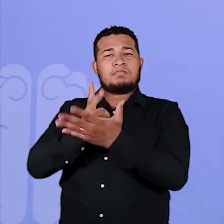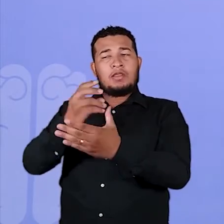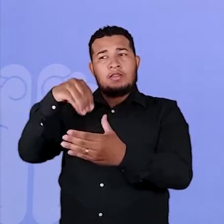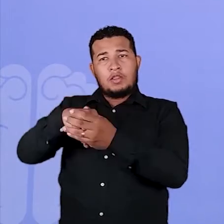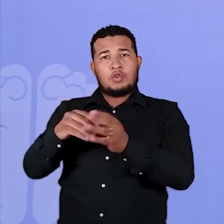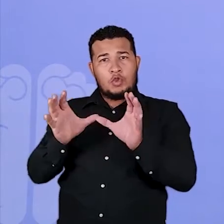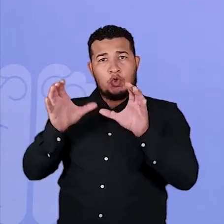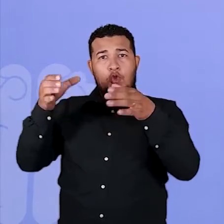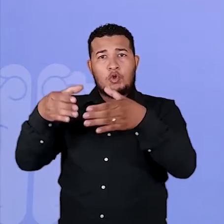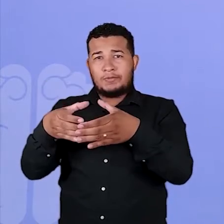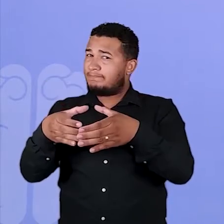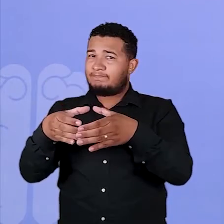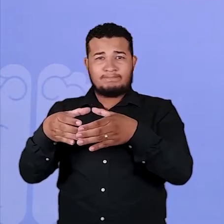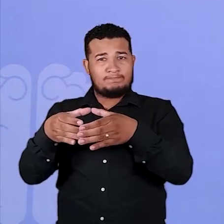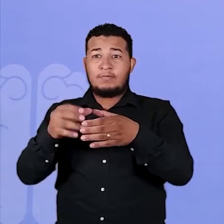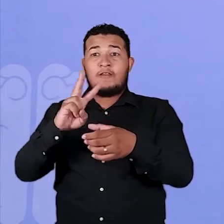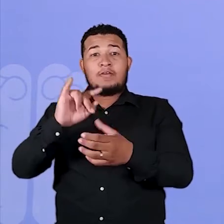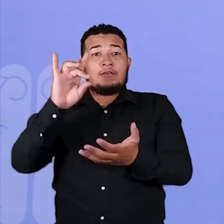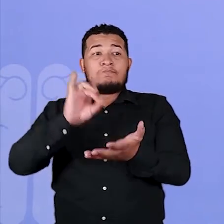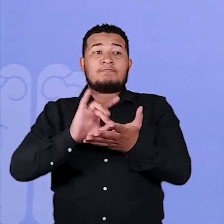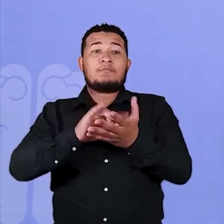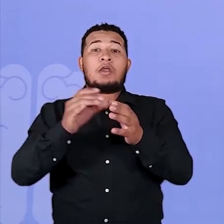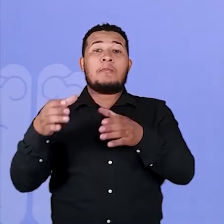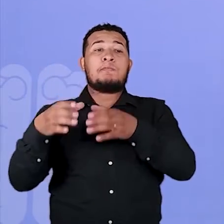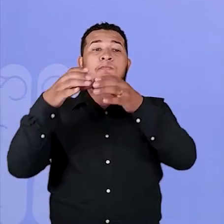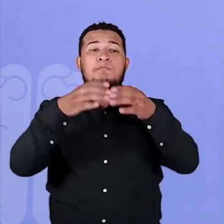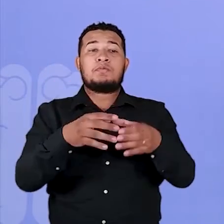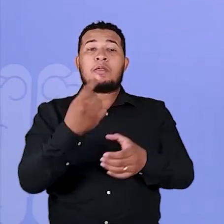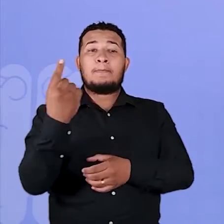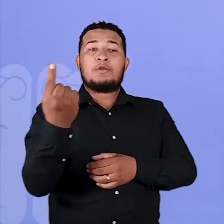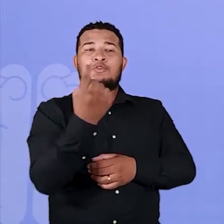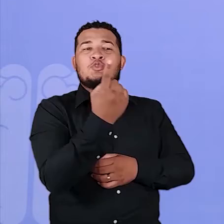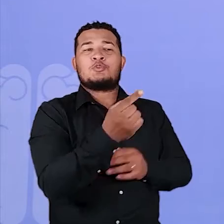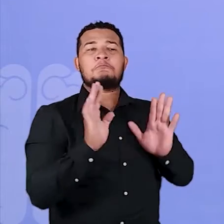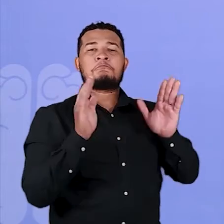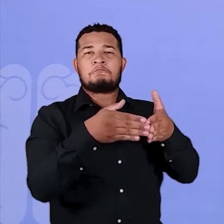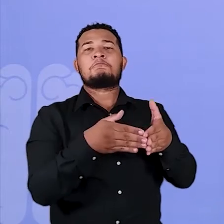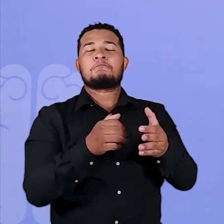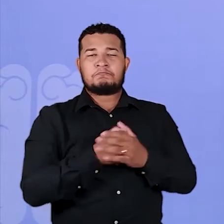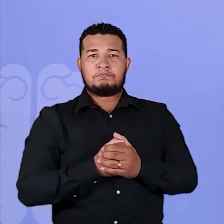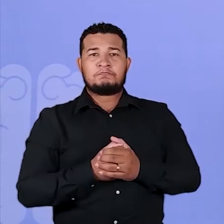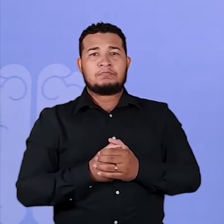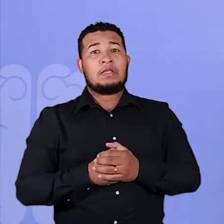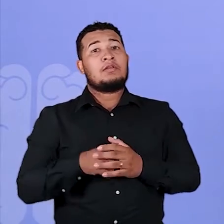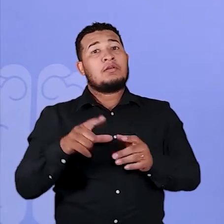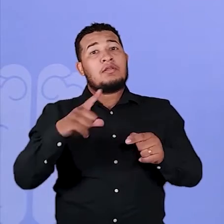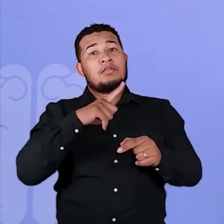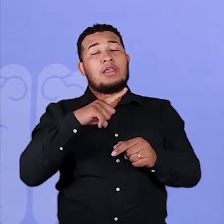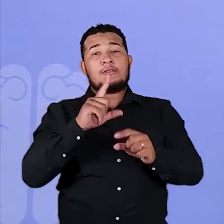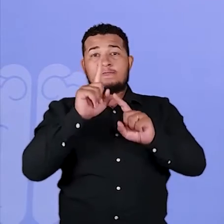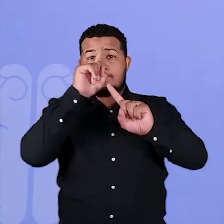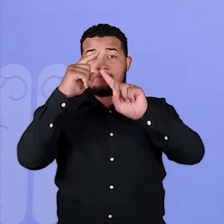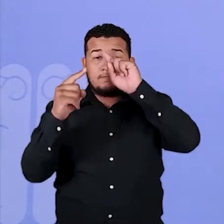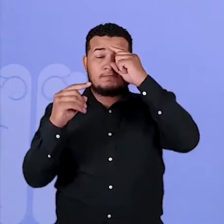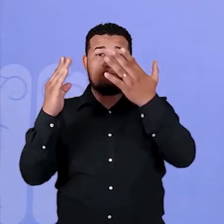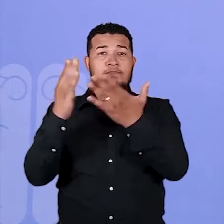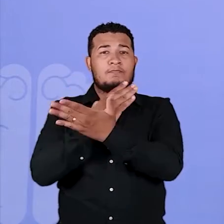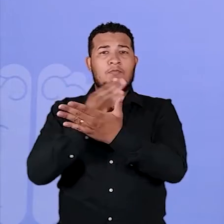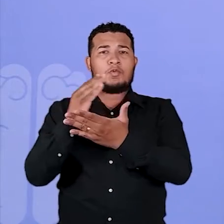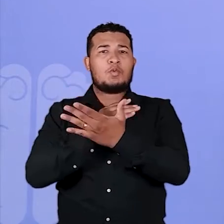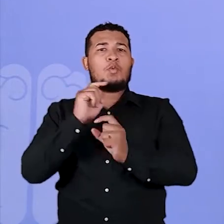na comunidade e ela vai ser localizada no indivíduo. Então vai aparecer a ideia de